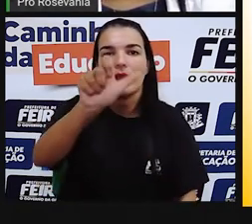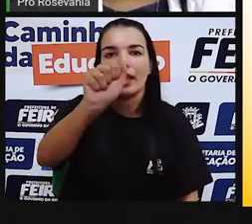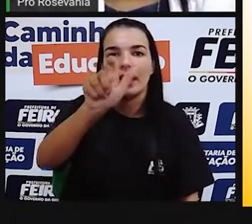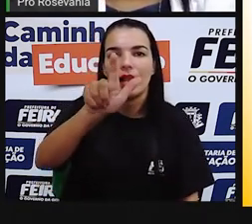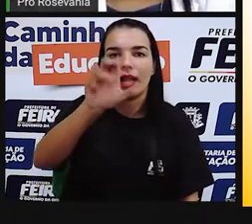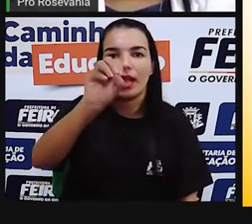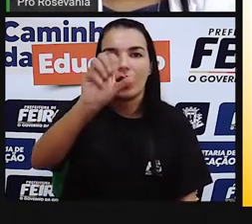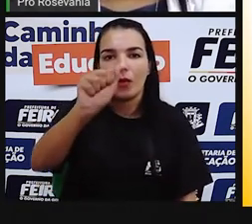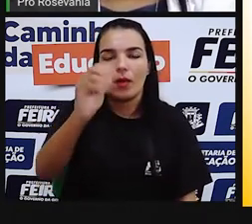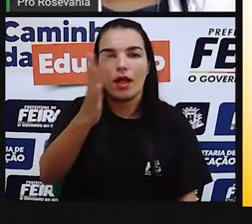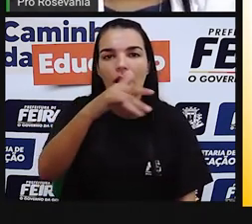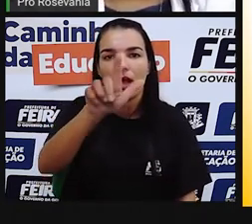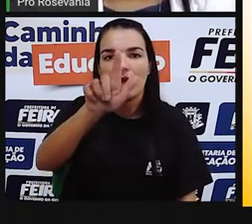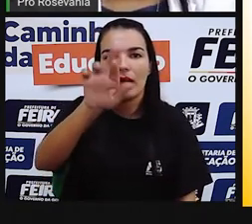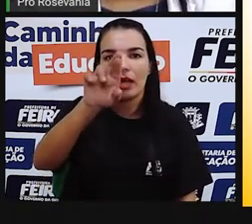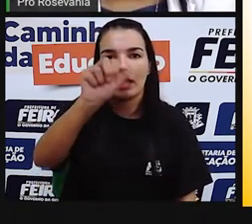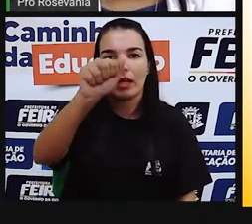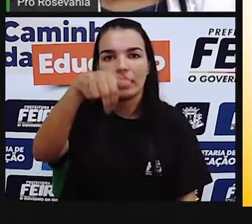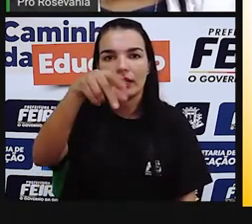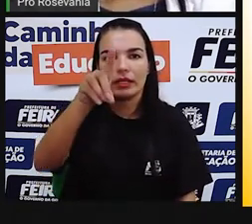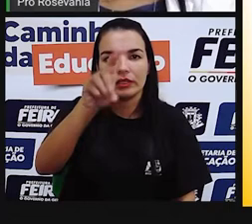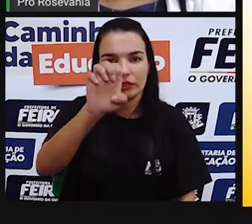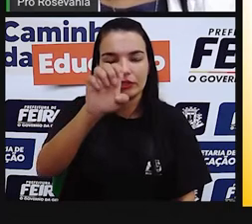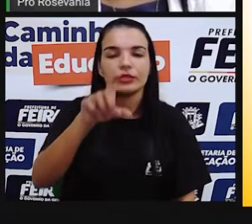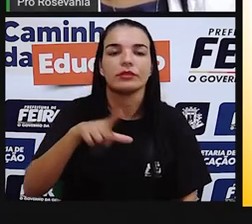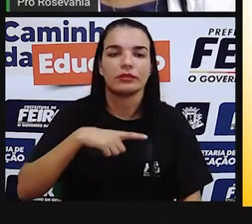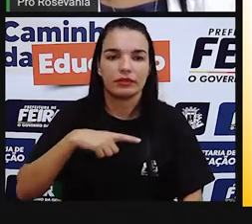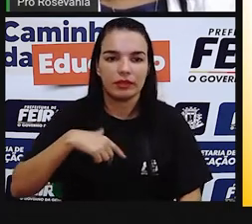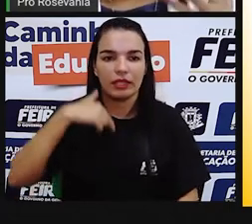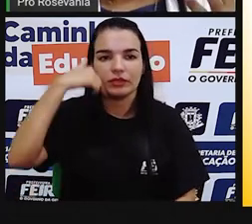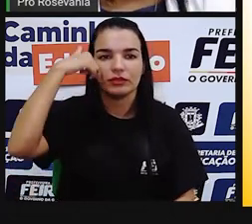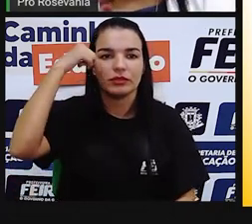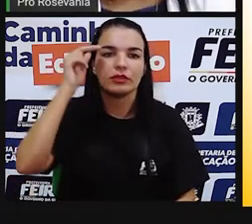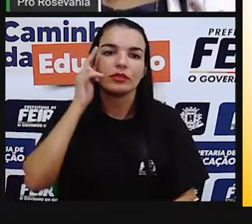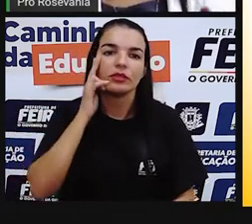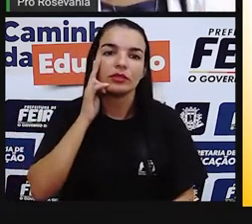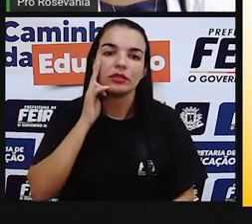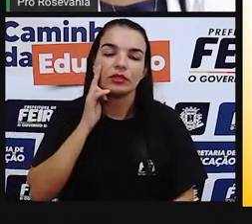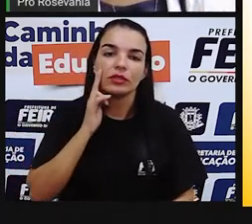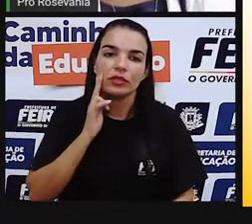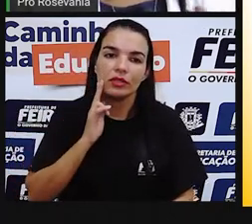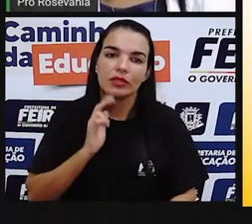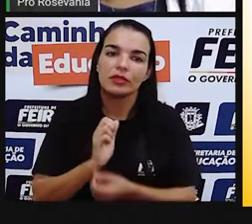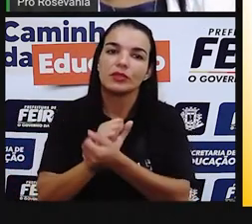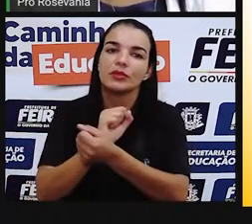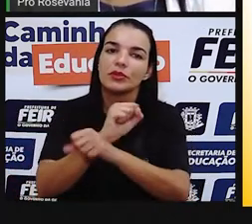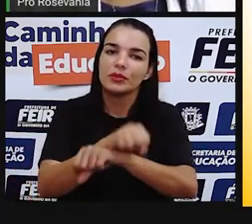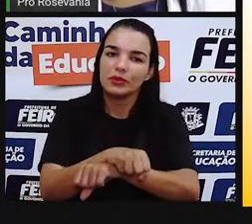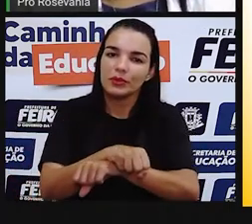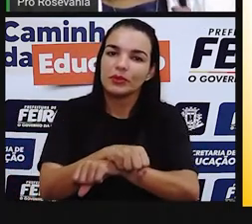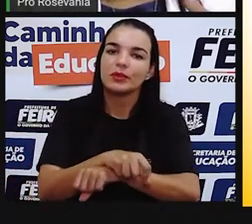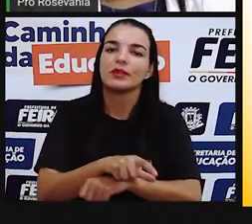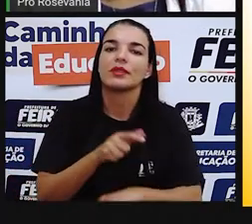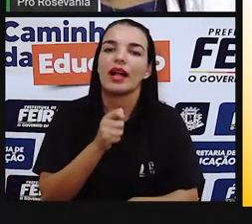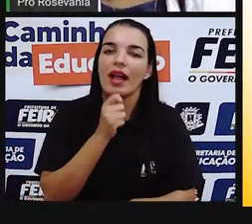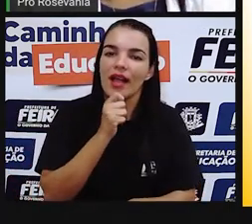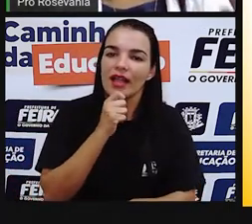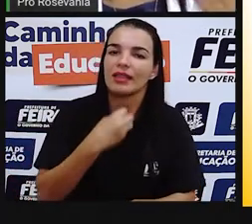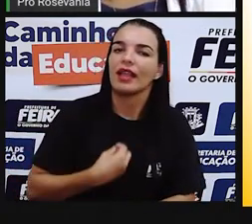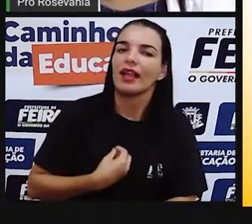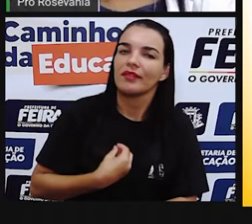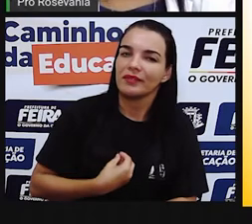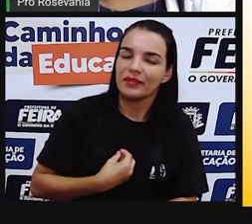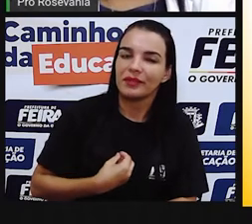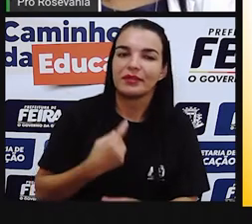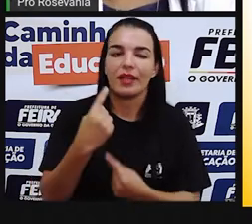mais expressivo de todos, o pessoal da Quixadeira da Matinha. Então, eles ainda vivem algumas coisas, né,